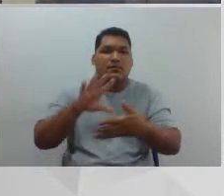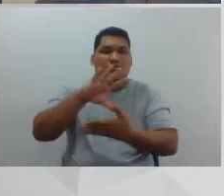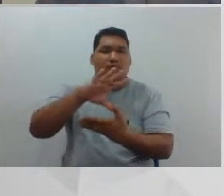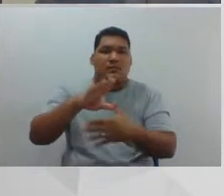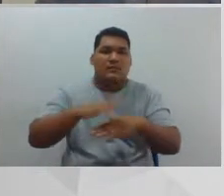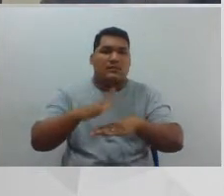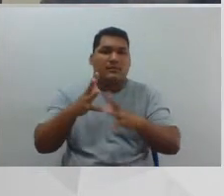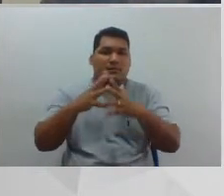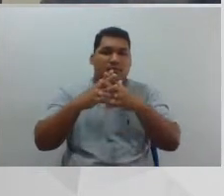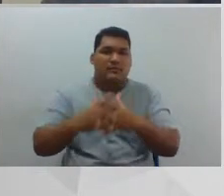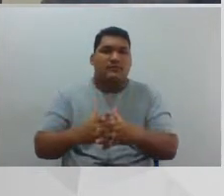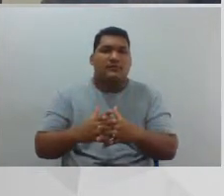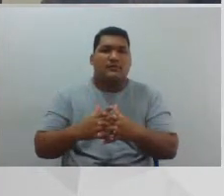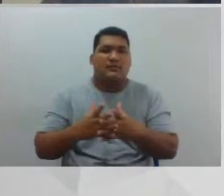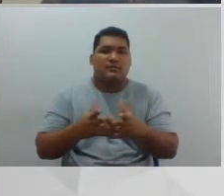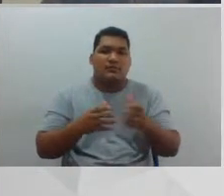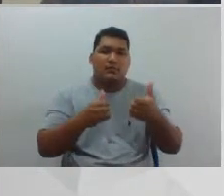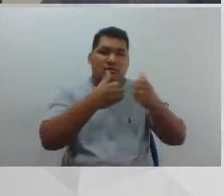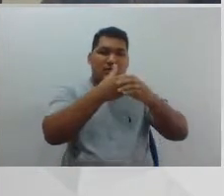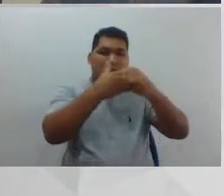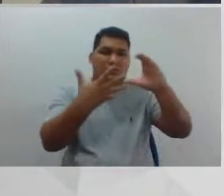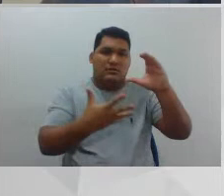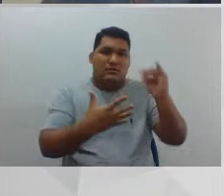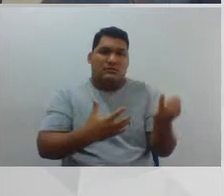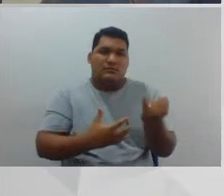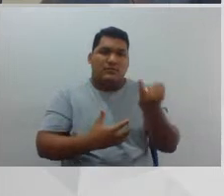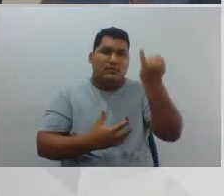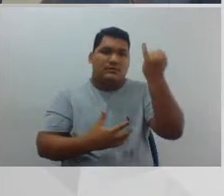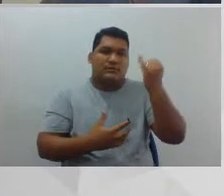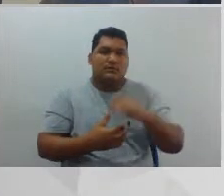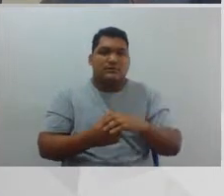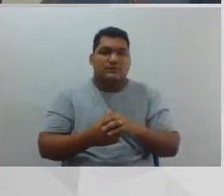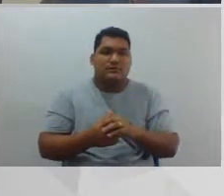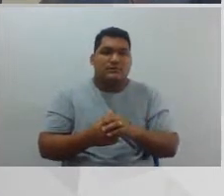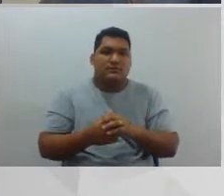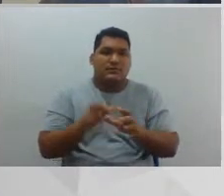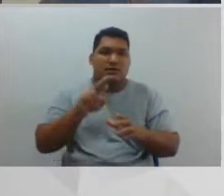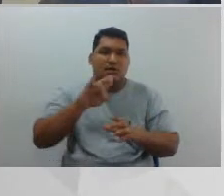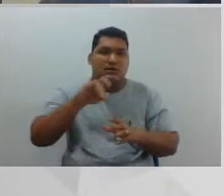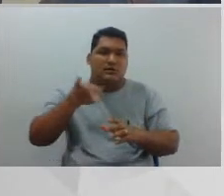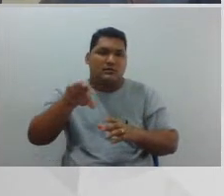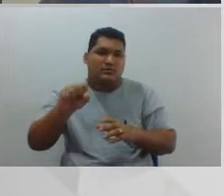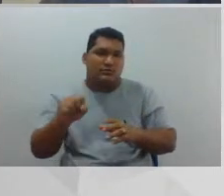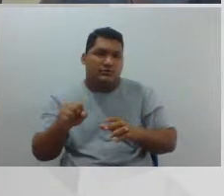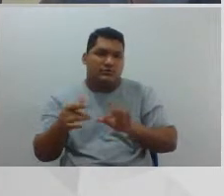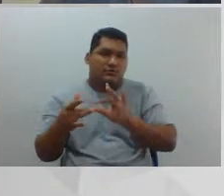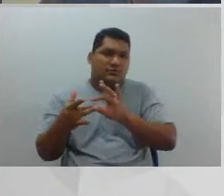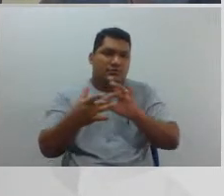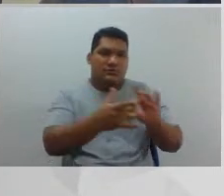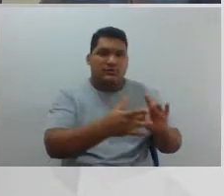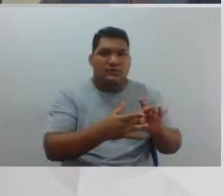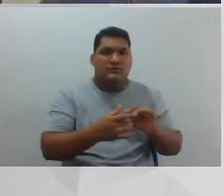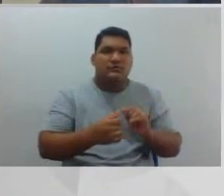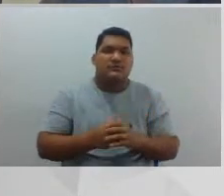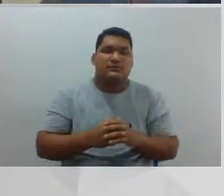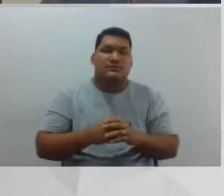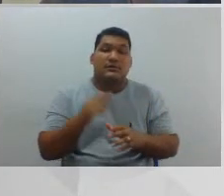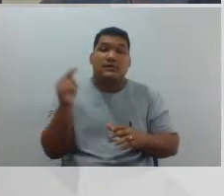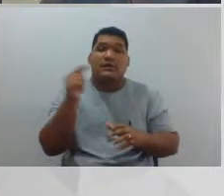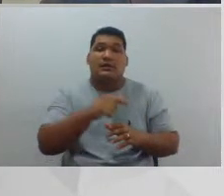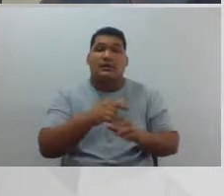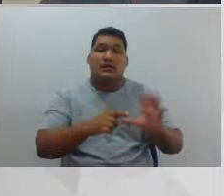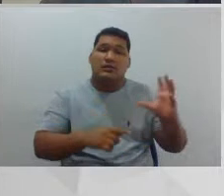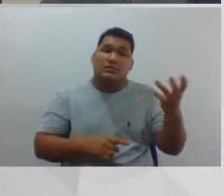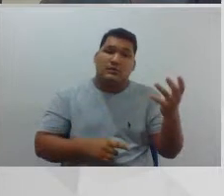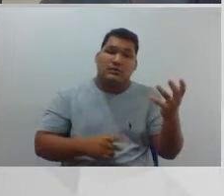característica importante das redes neurais artificiais, que é algo que acontece de fato